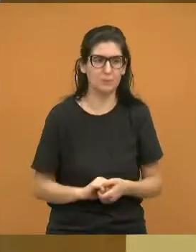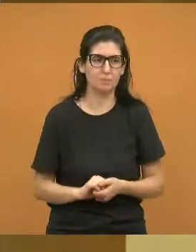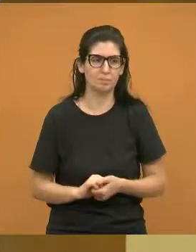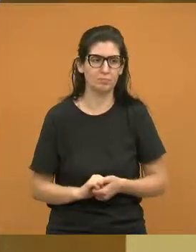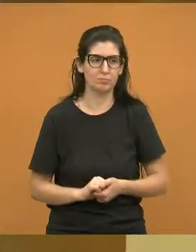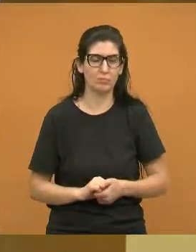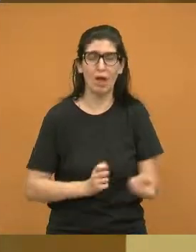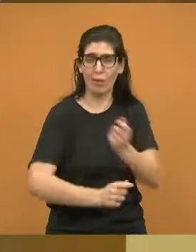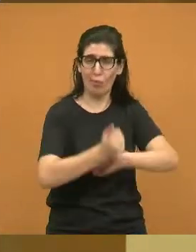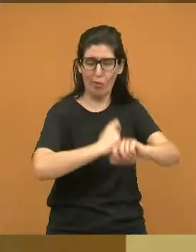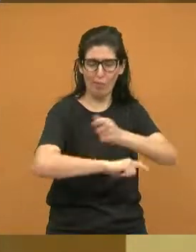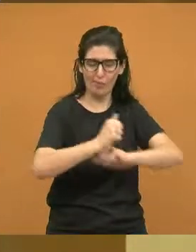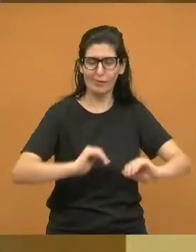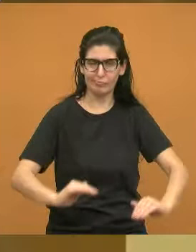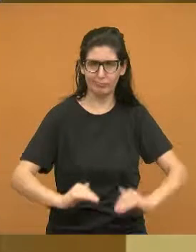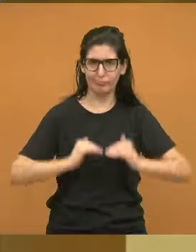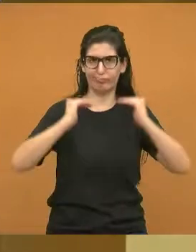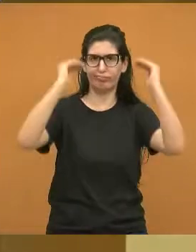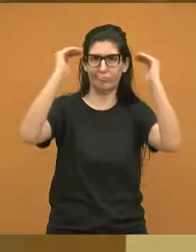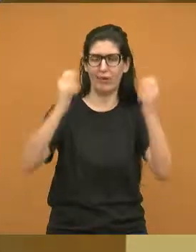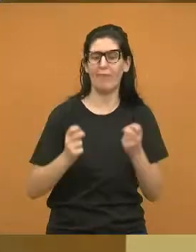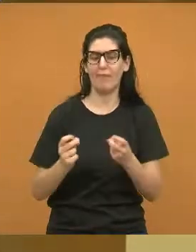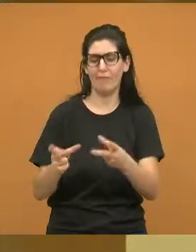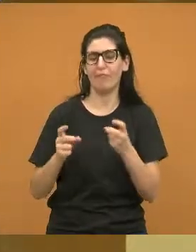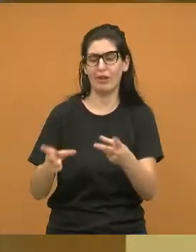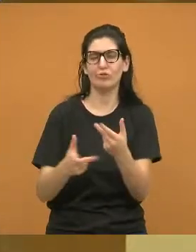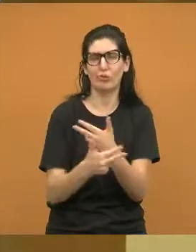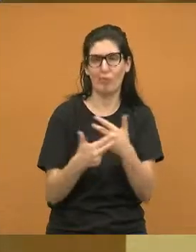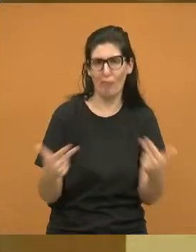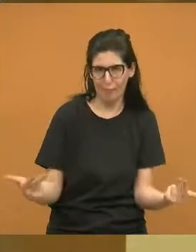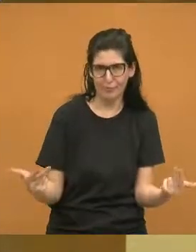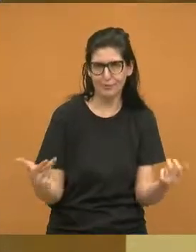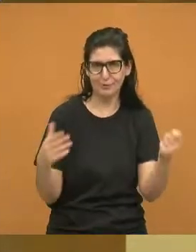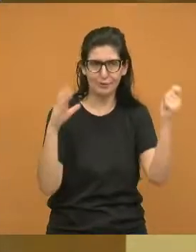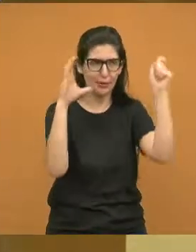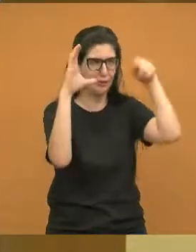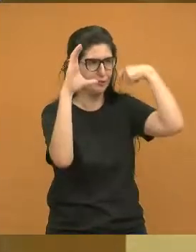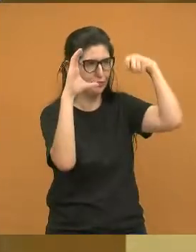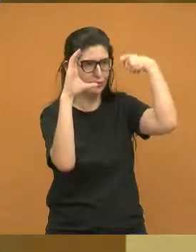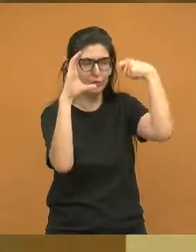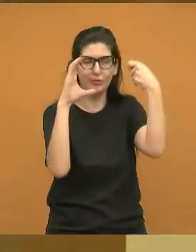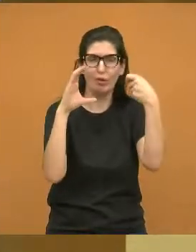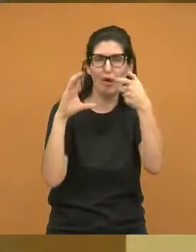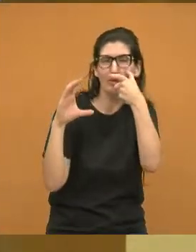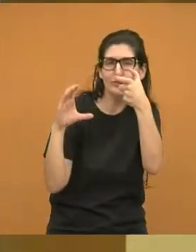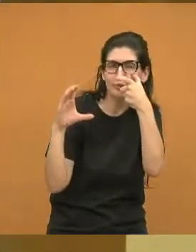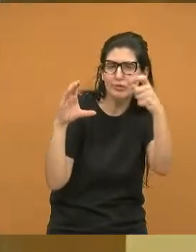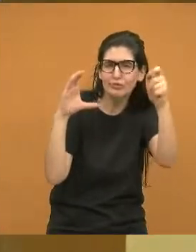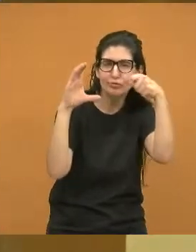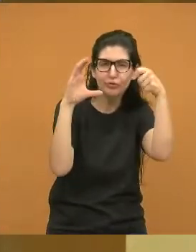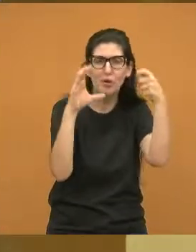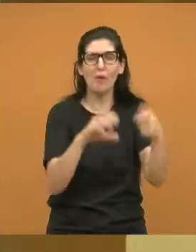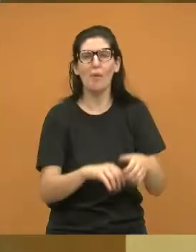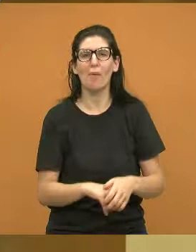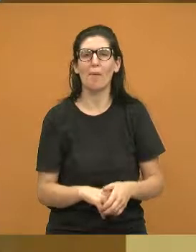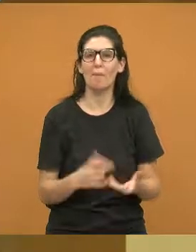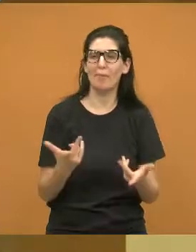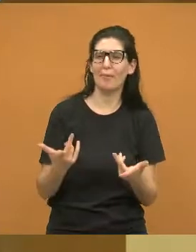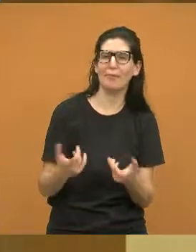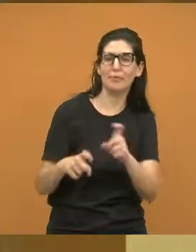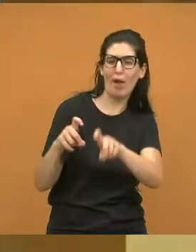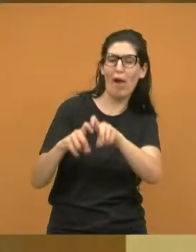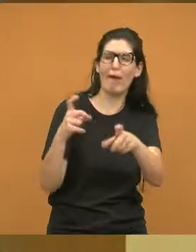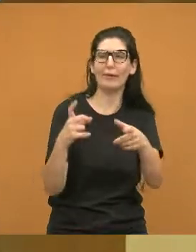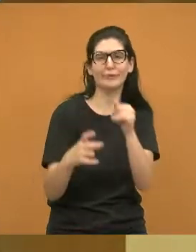econômico. Há, sem dúvida alguma, uma indústria da pornografia infantil, e ela não é de um determinado